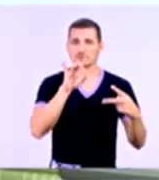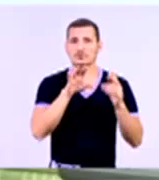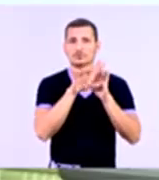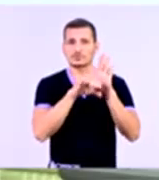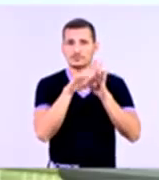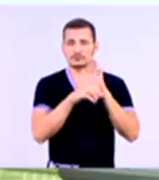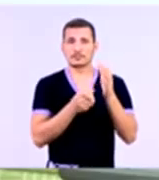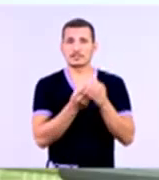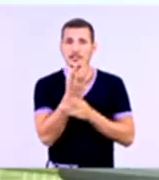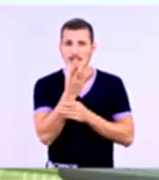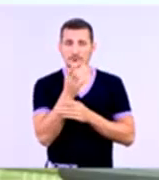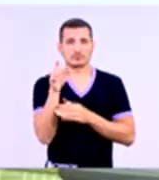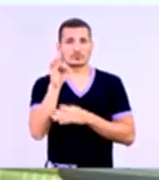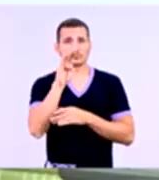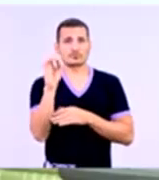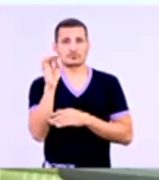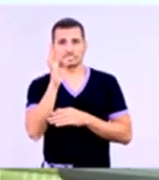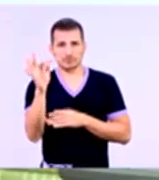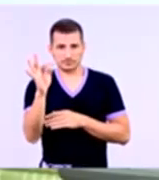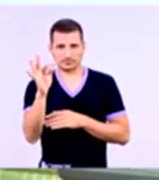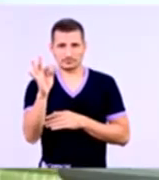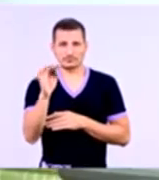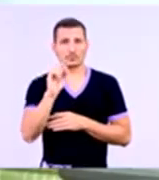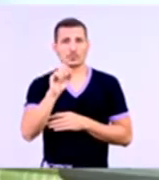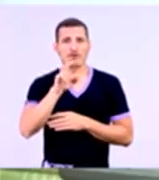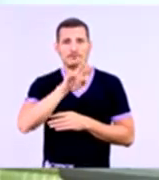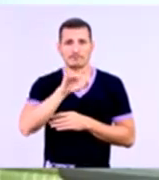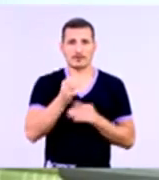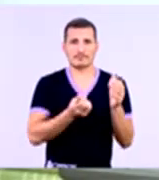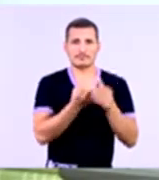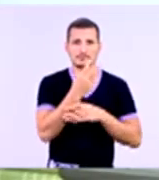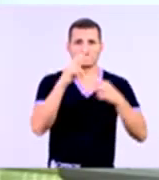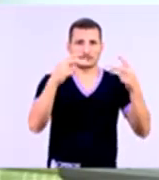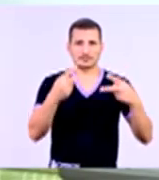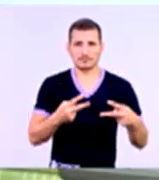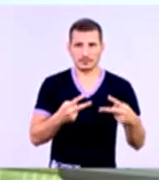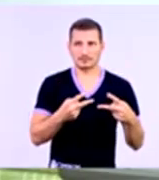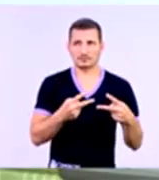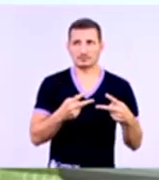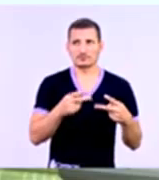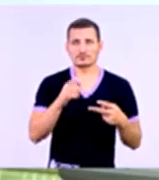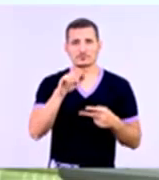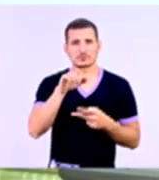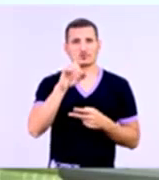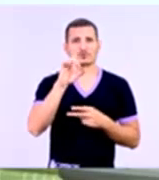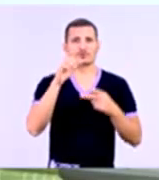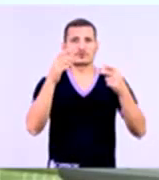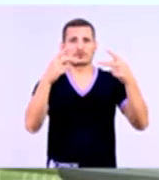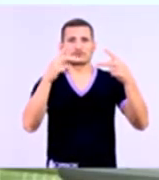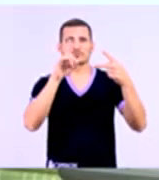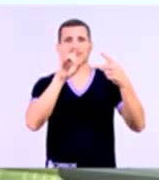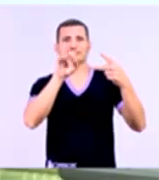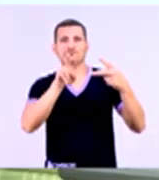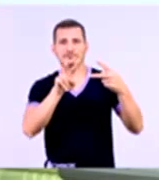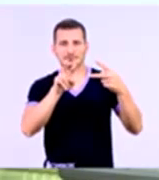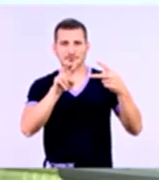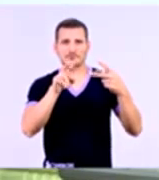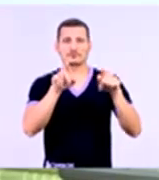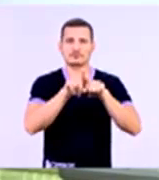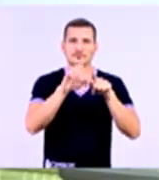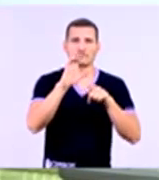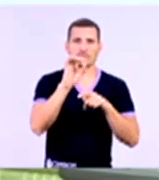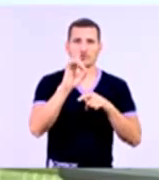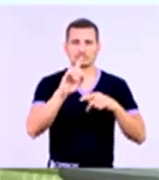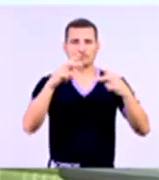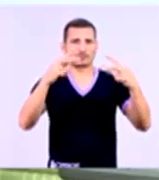criado exclusivamente no Bootstrap. Então, o que vai aparecer no HTML renderizado são as divs e o código HTML. Porém,